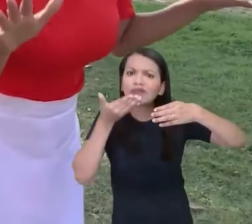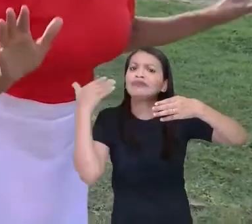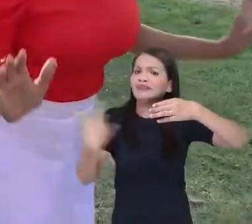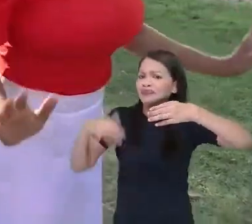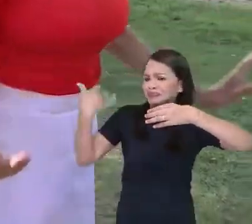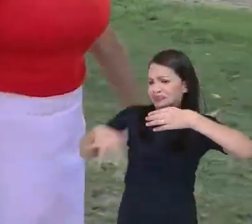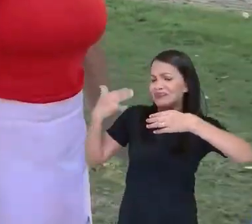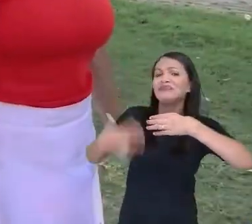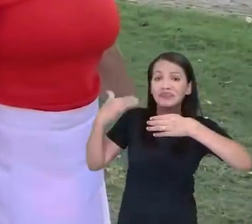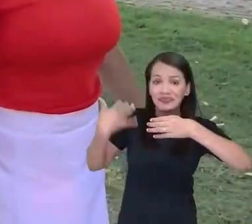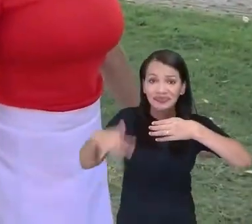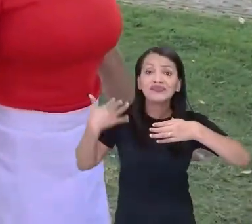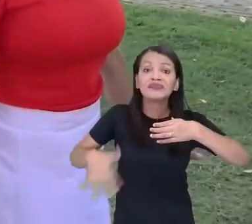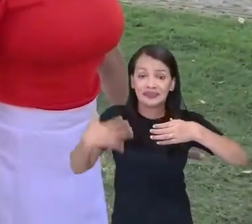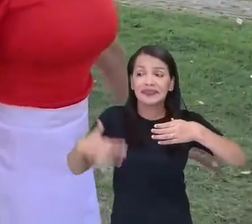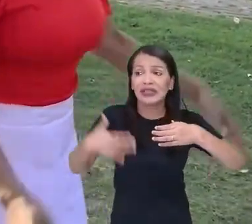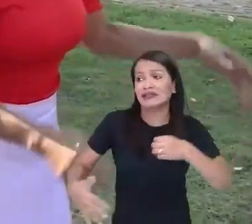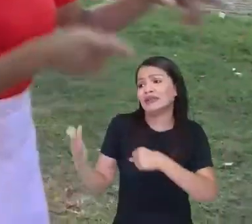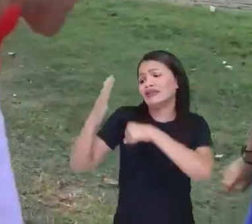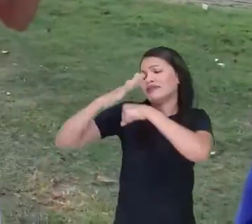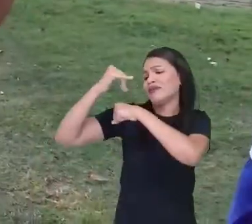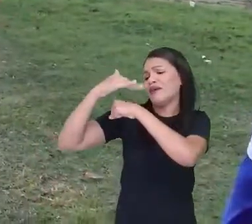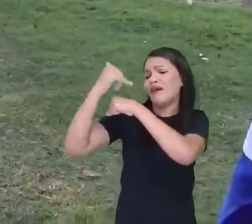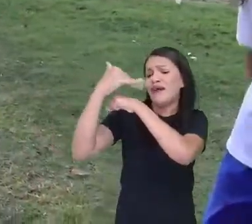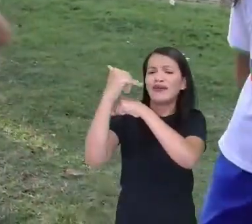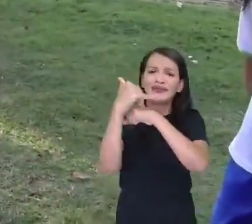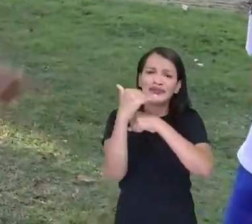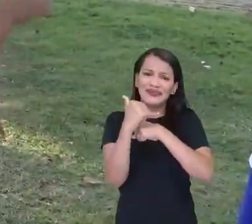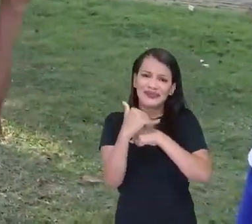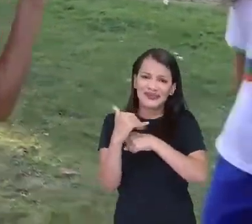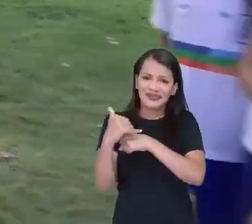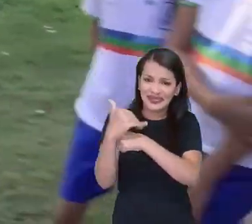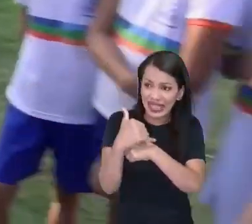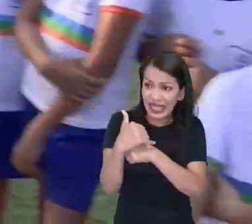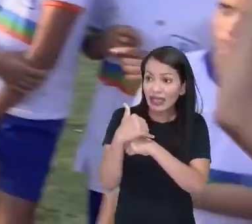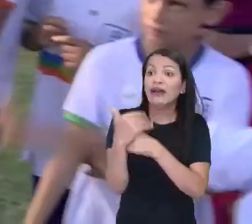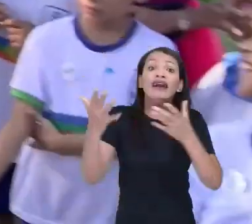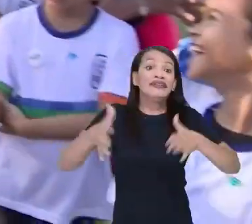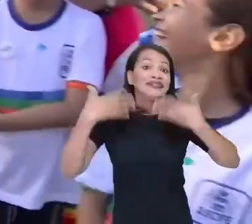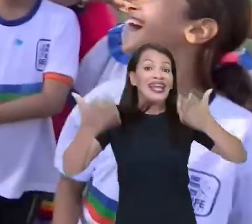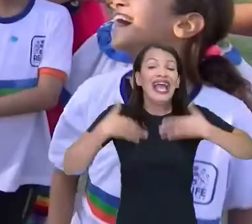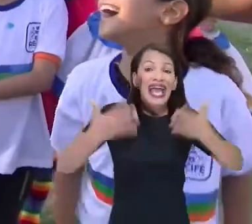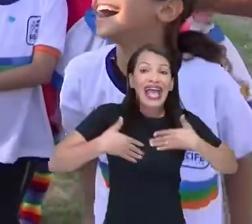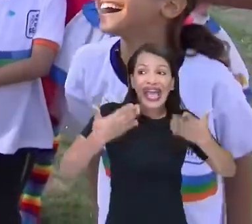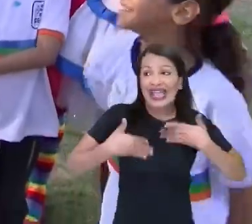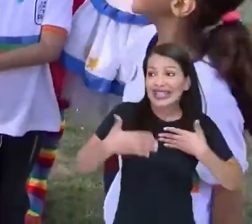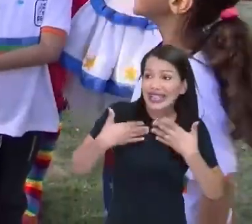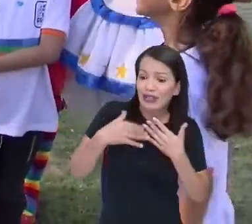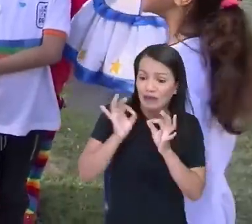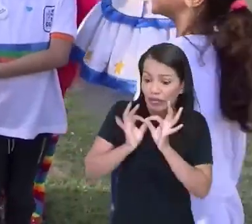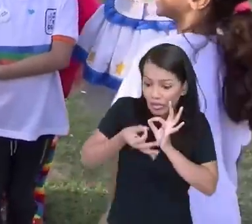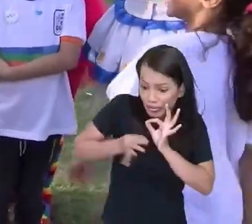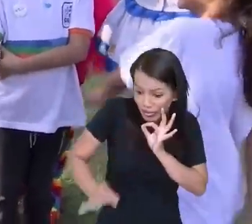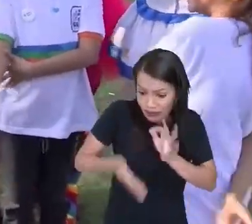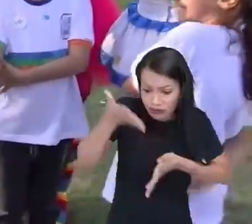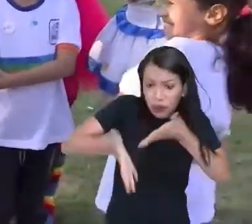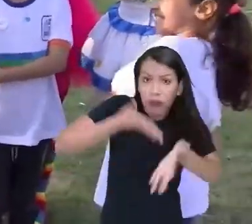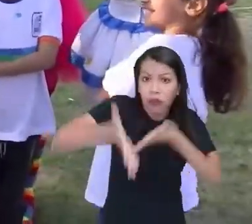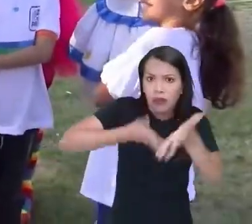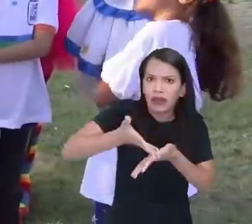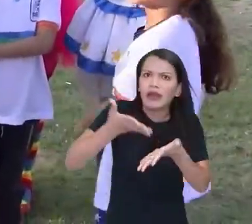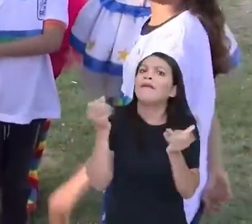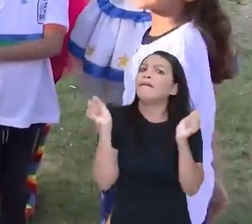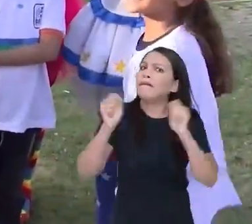ser tratada com afeição, ser alegre e tagarela, poder também dizer